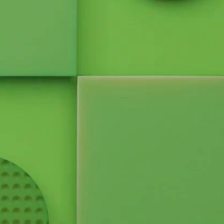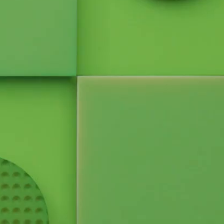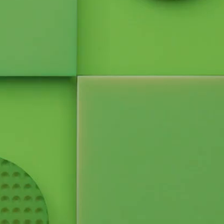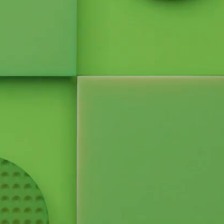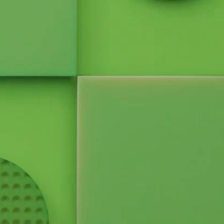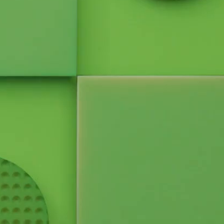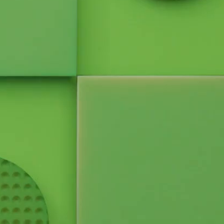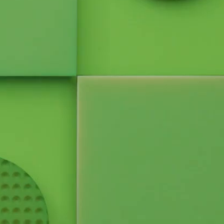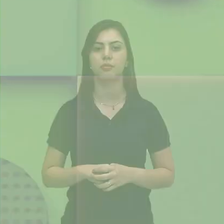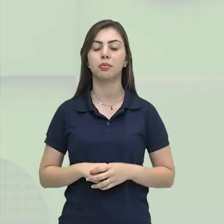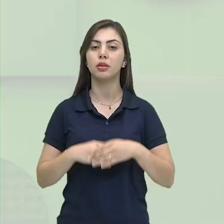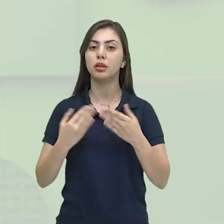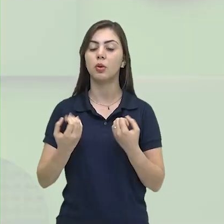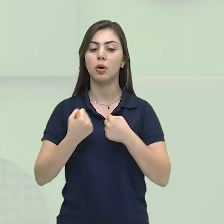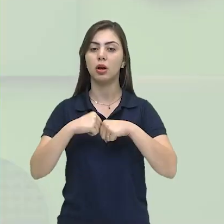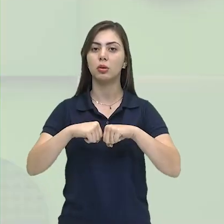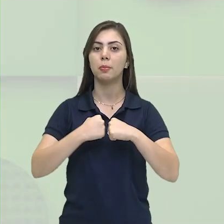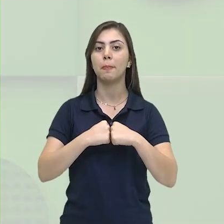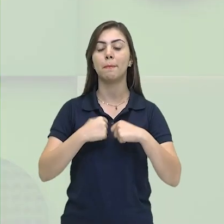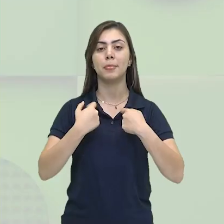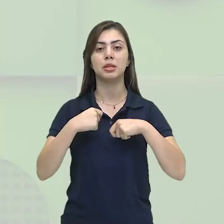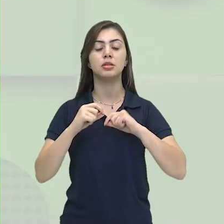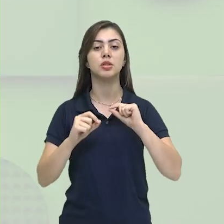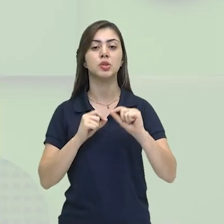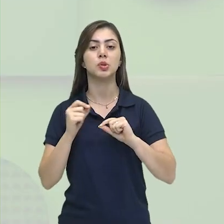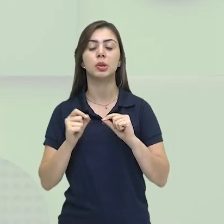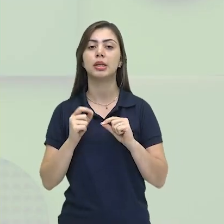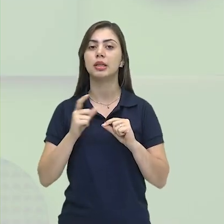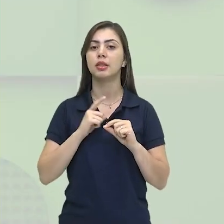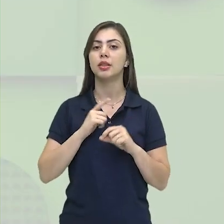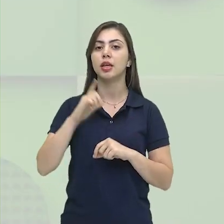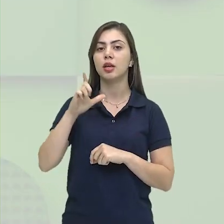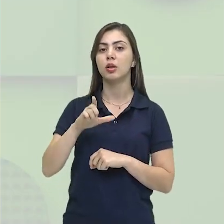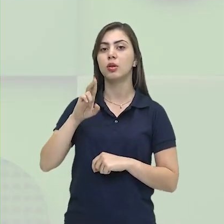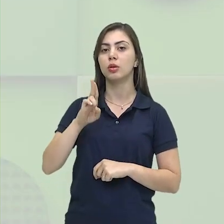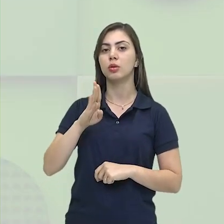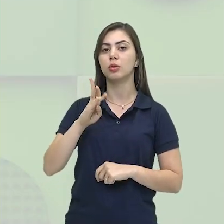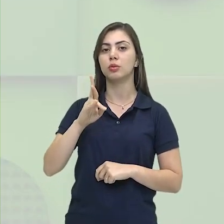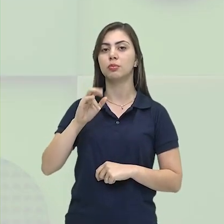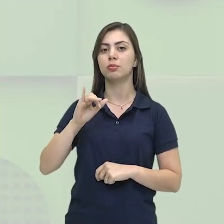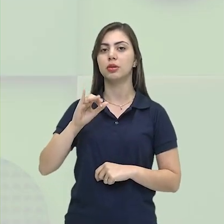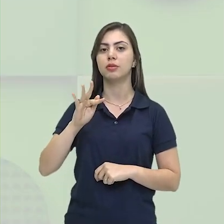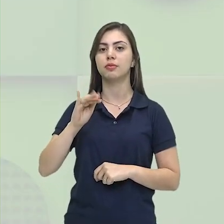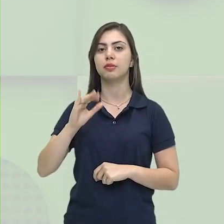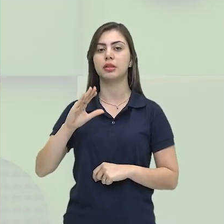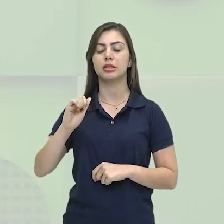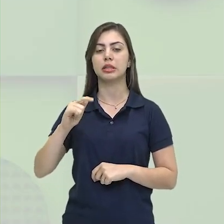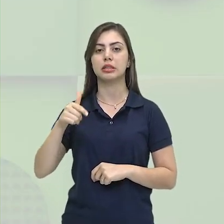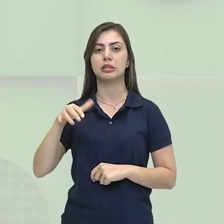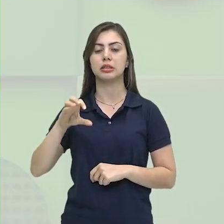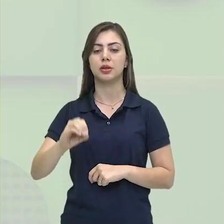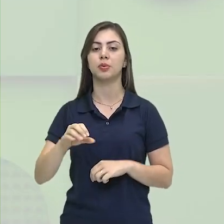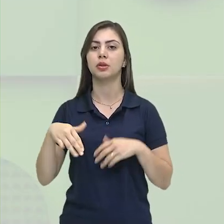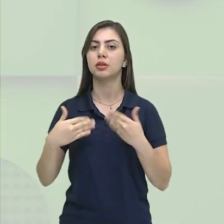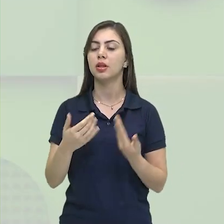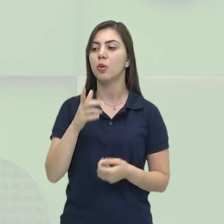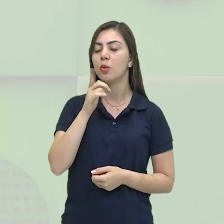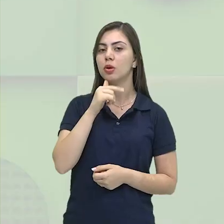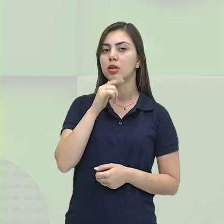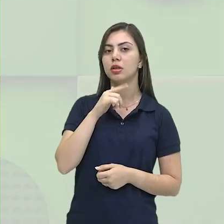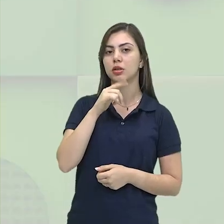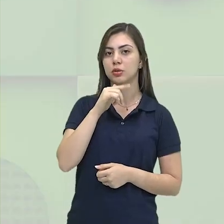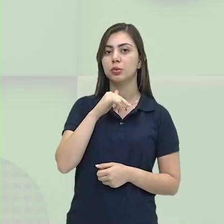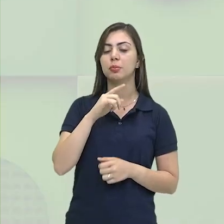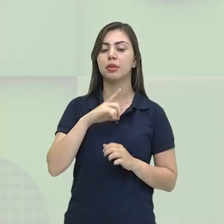ter essa mobilidade, ela precisa de uma lubrificação. E o líquido sinovial é a